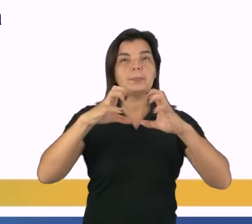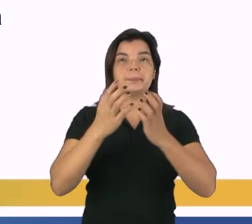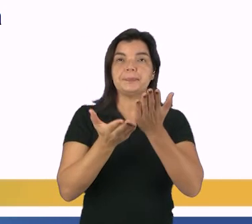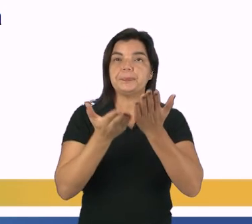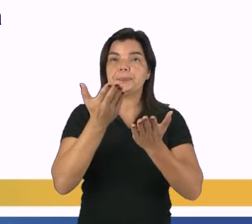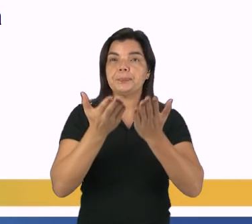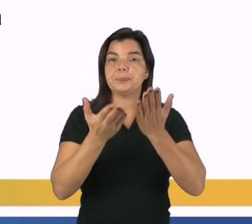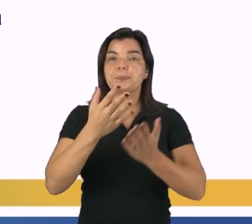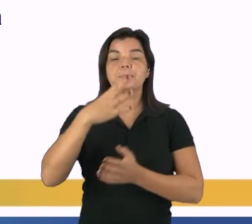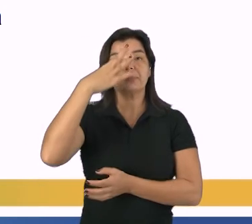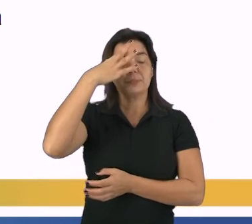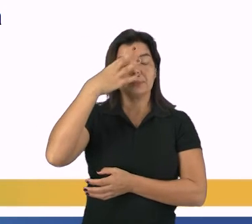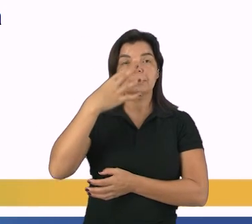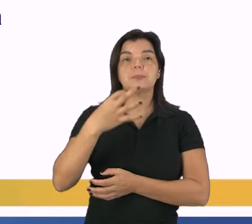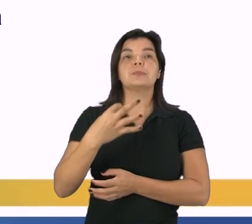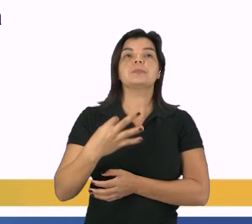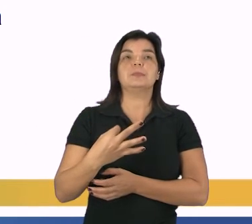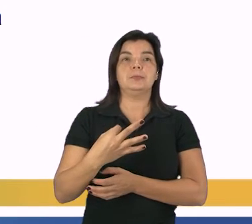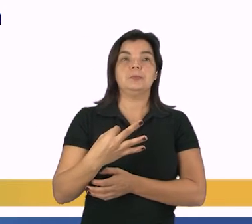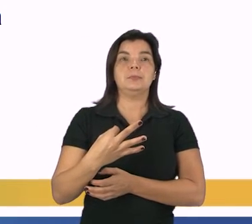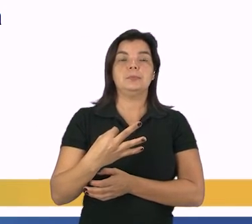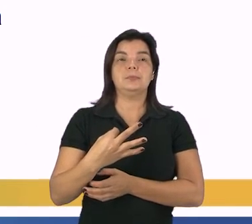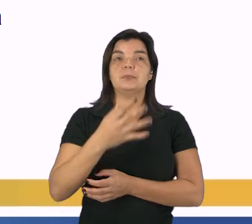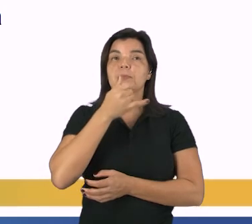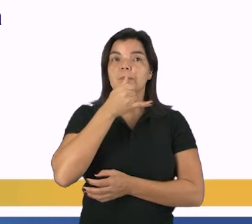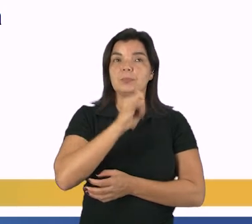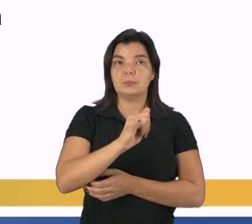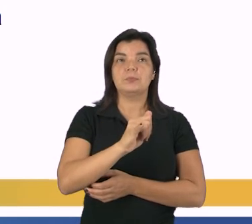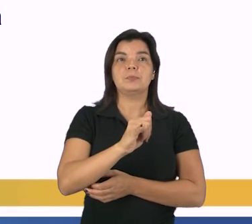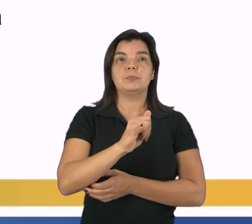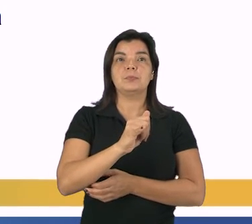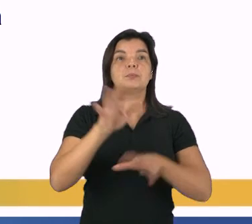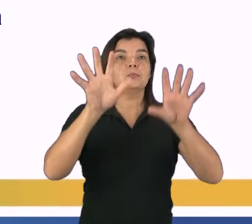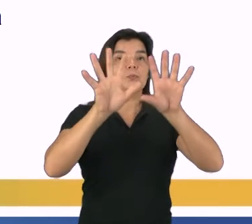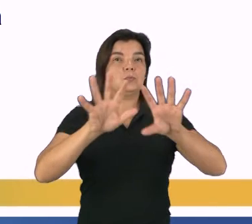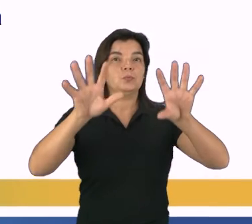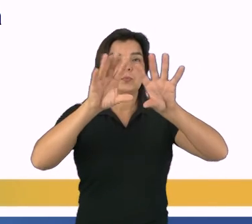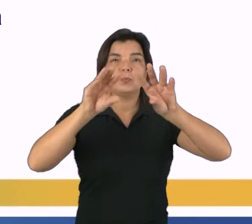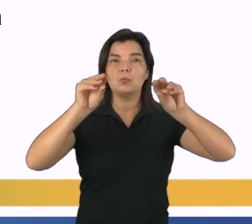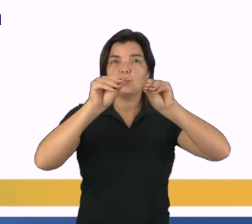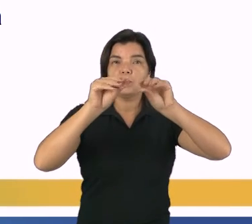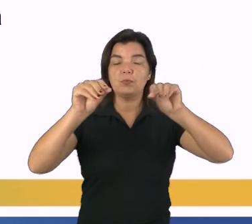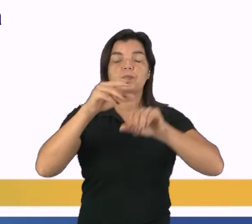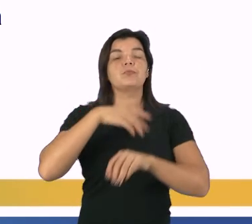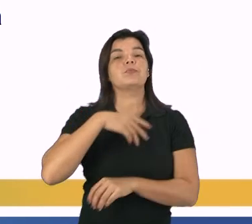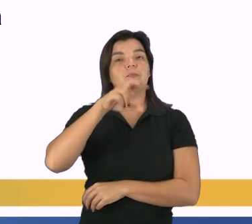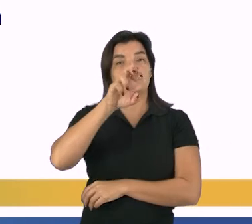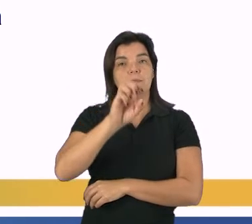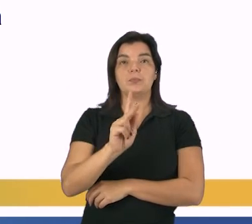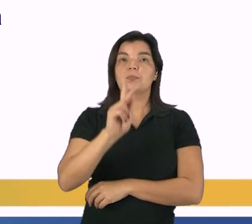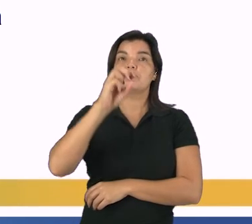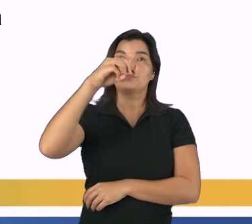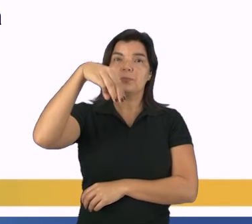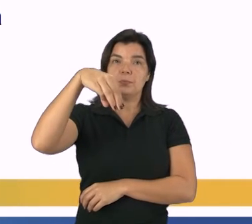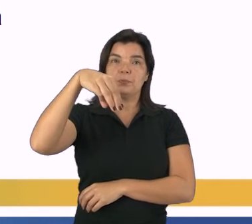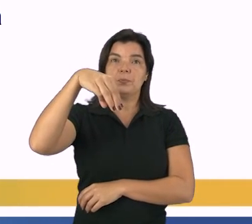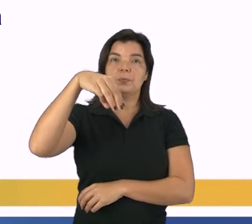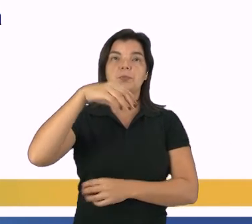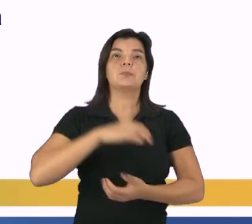lado, a força gravitacional da Lua exerceria uma força atrativa sobre estas partículas de poeira, né? A